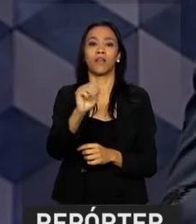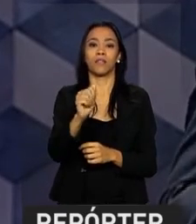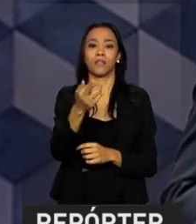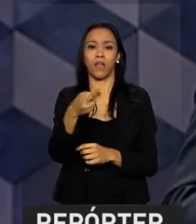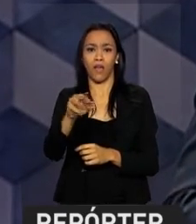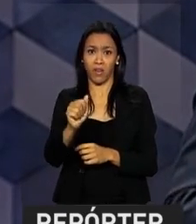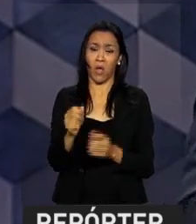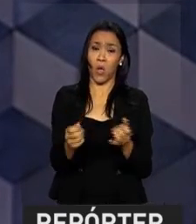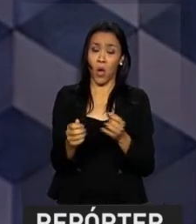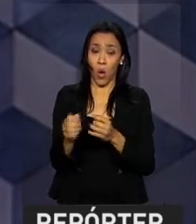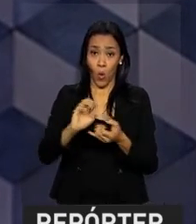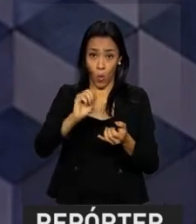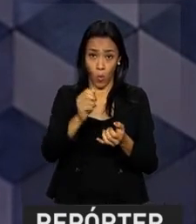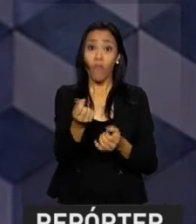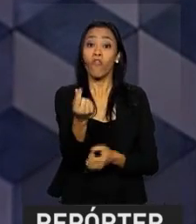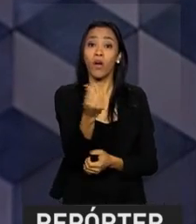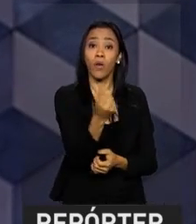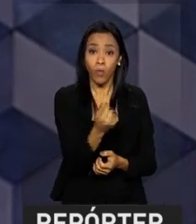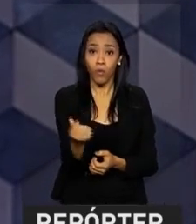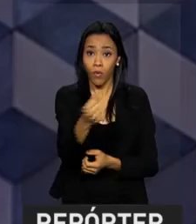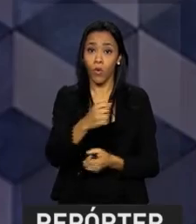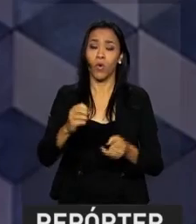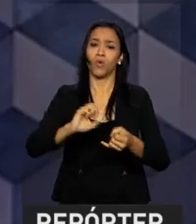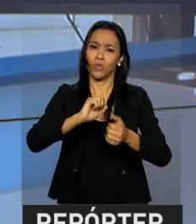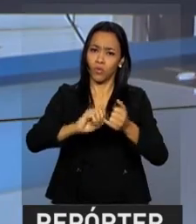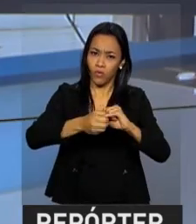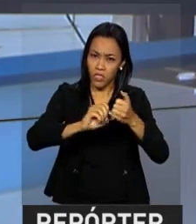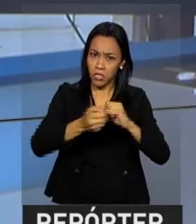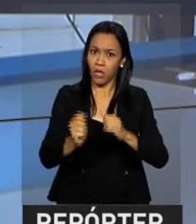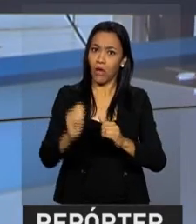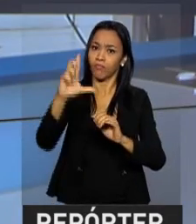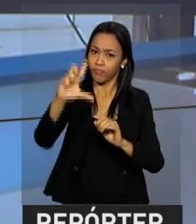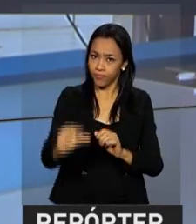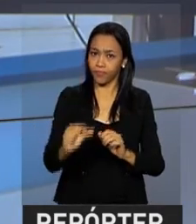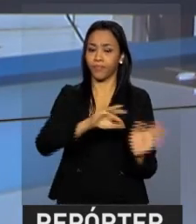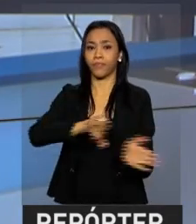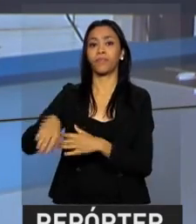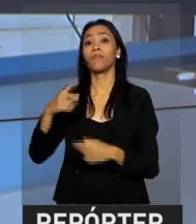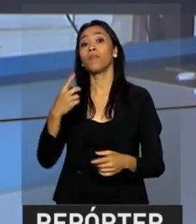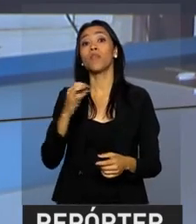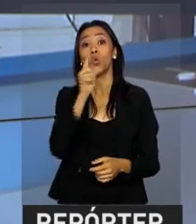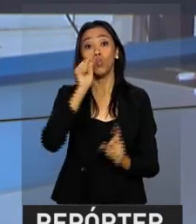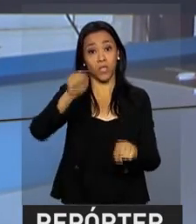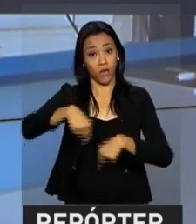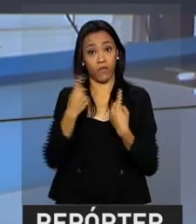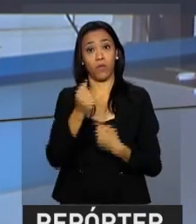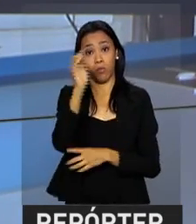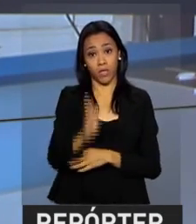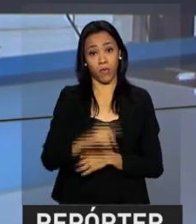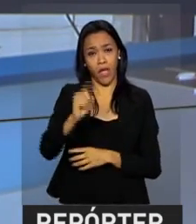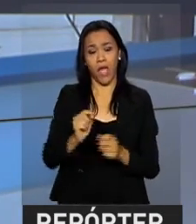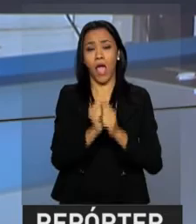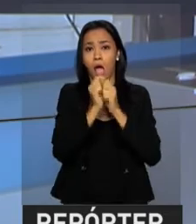feijão já está recuando, bastante em função de programas como esse. E um dos desafios do país é aumentar a